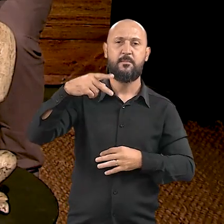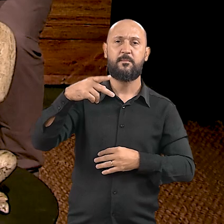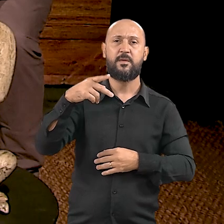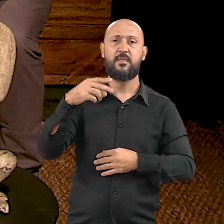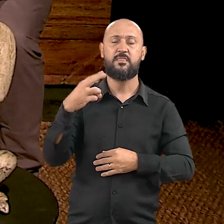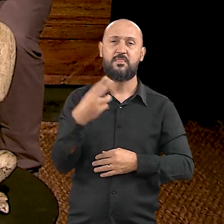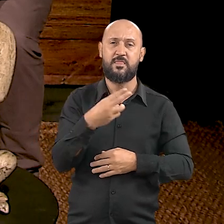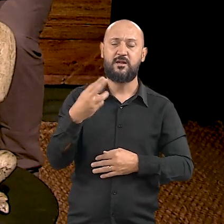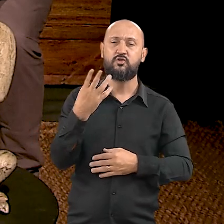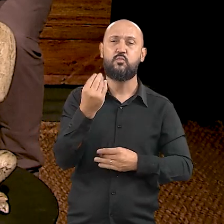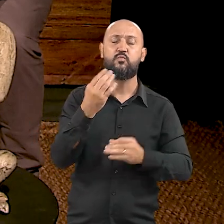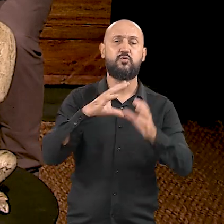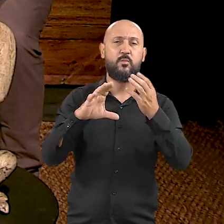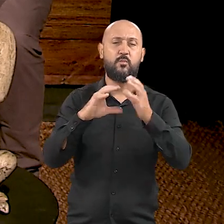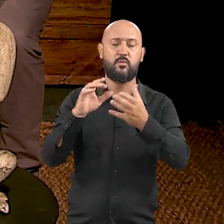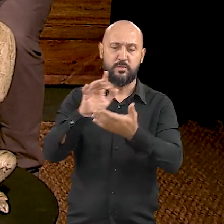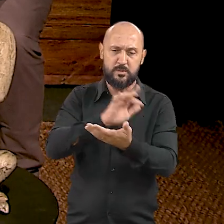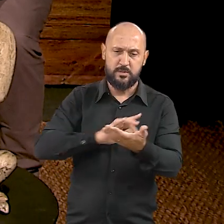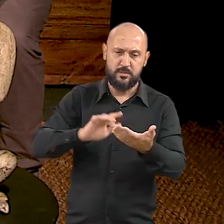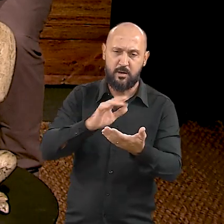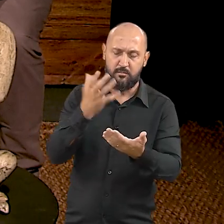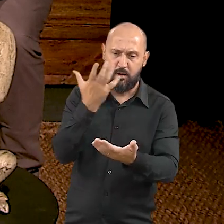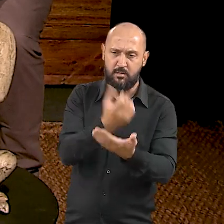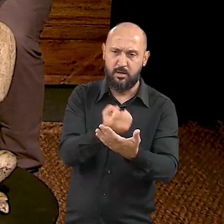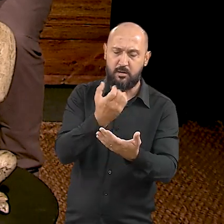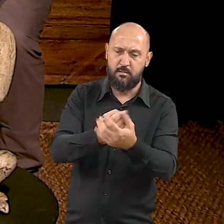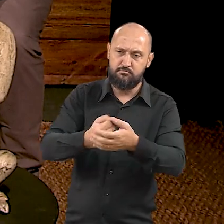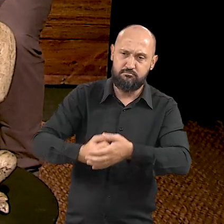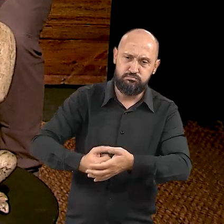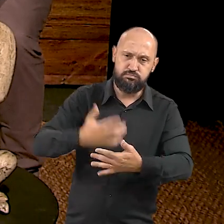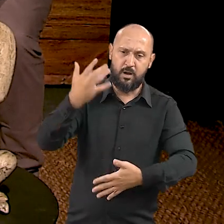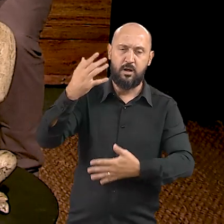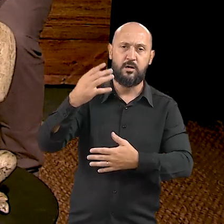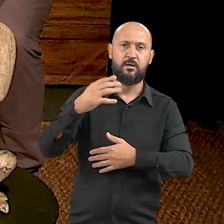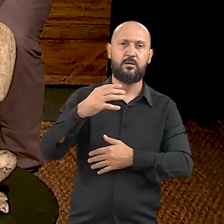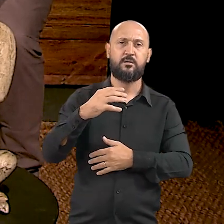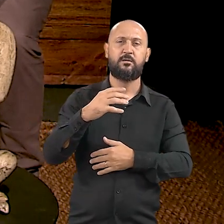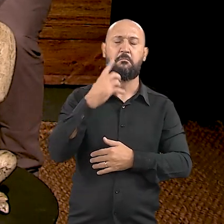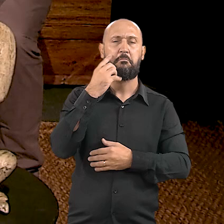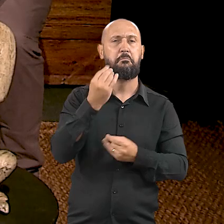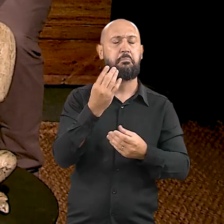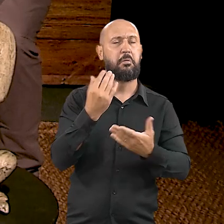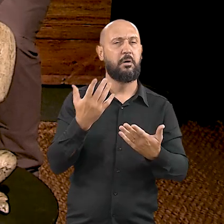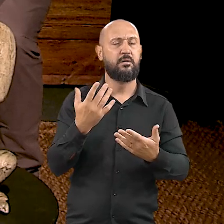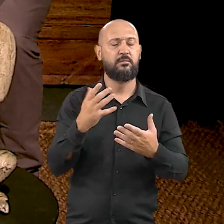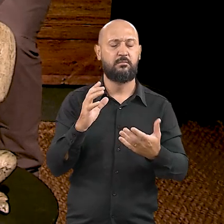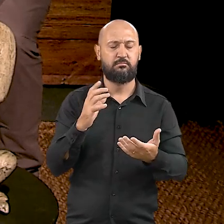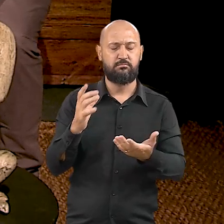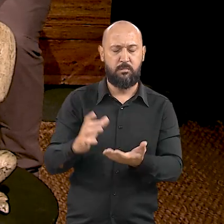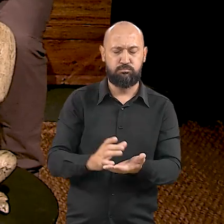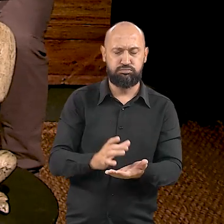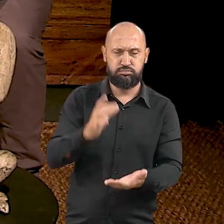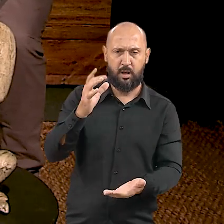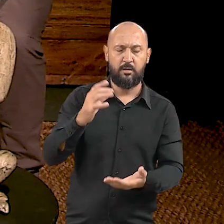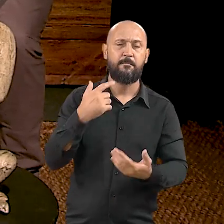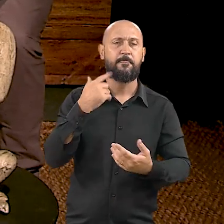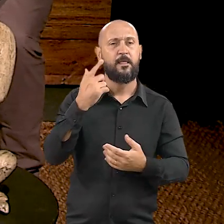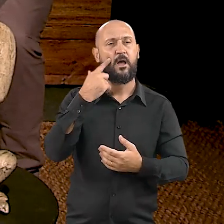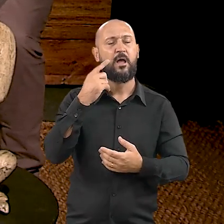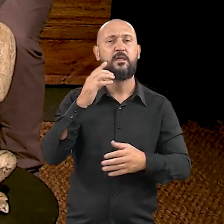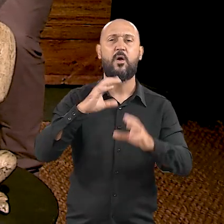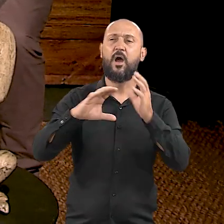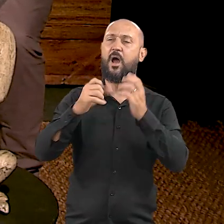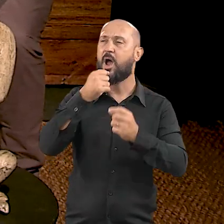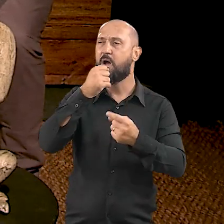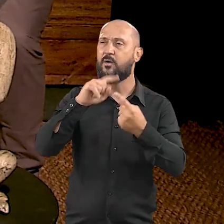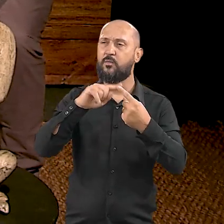MP3, cabia um mondel de música num CD. Então ele fez um negócio gigante, assim, de 100 tantas músicas. Assim, uma coletânea gigante e tal. E eu